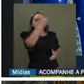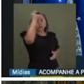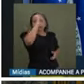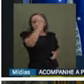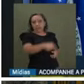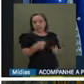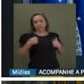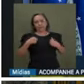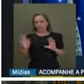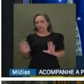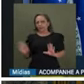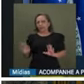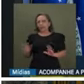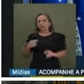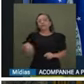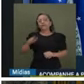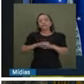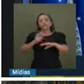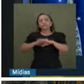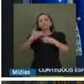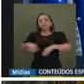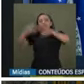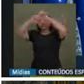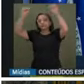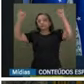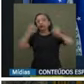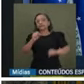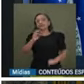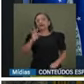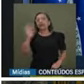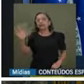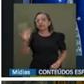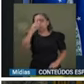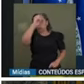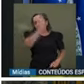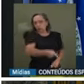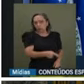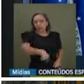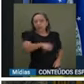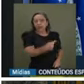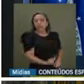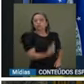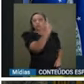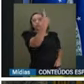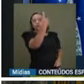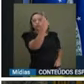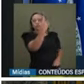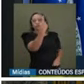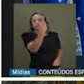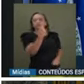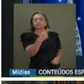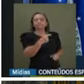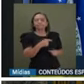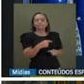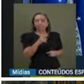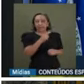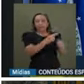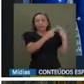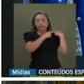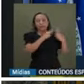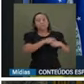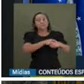presidente foi pelo Supremo Tribunal Federal como um dos mentores do maior escândalo de corrupção